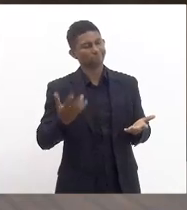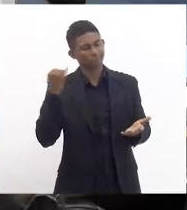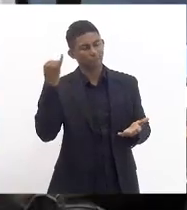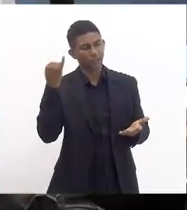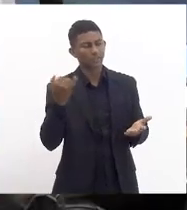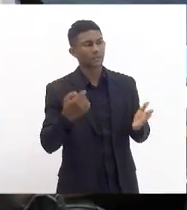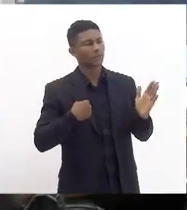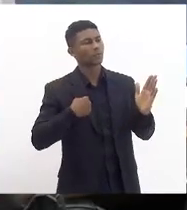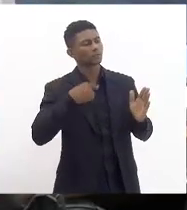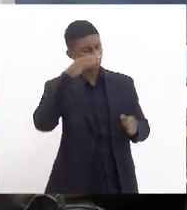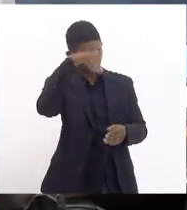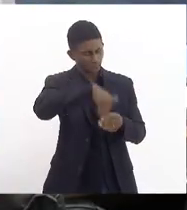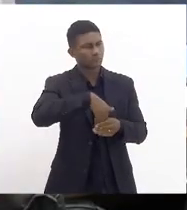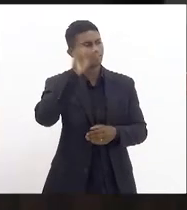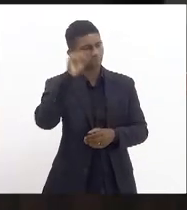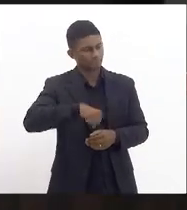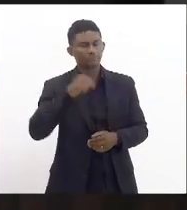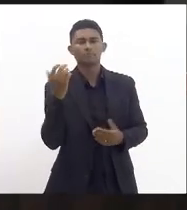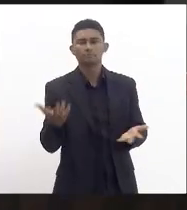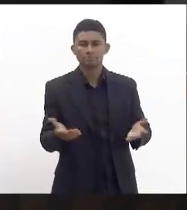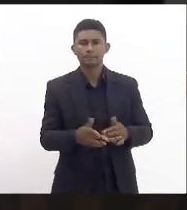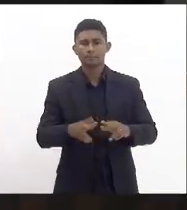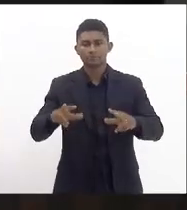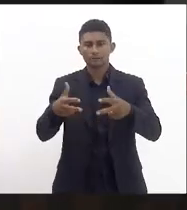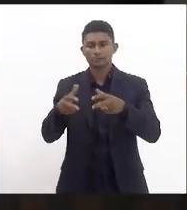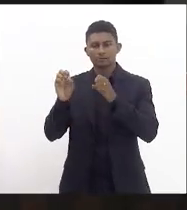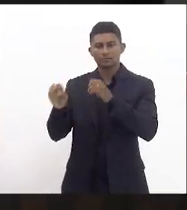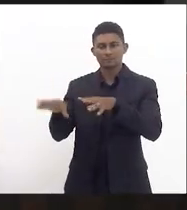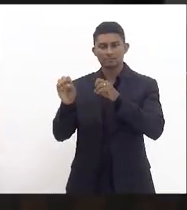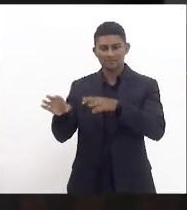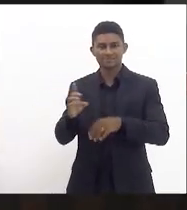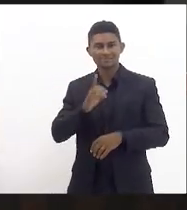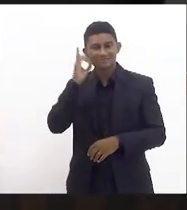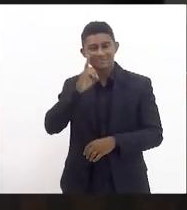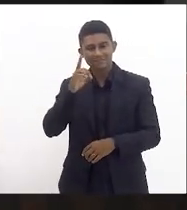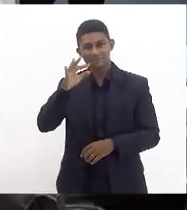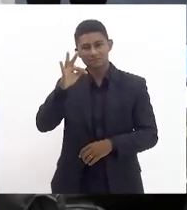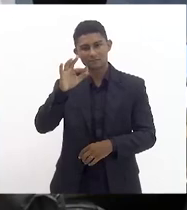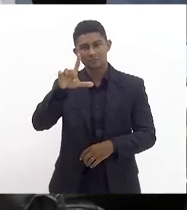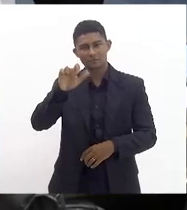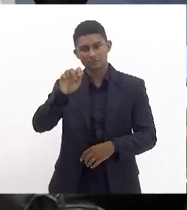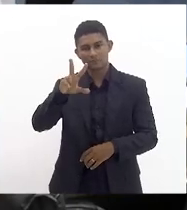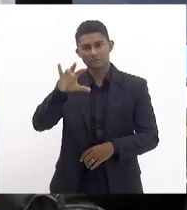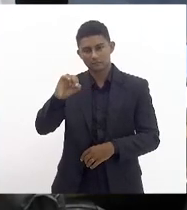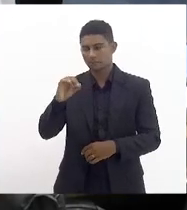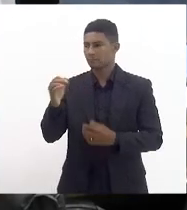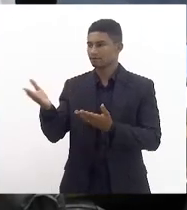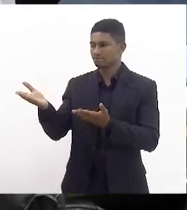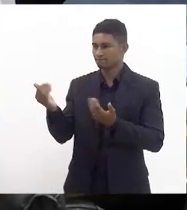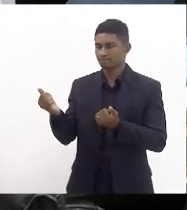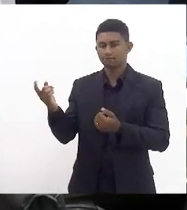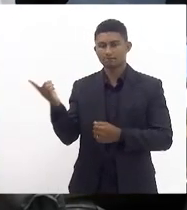Marta. Pela Comissão de Educação, deputado Flávio Serafini.